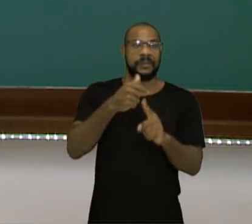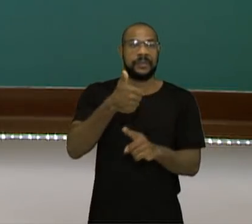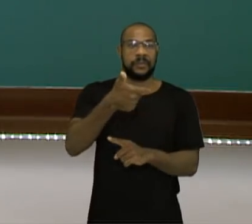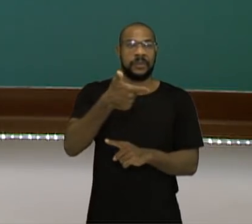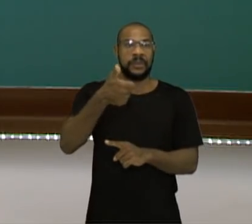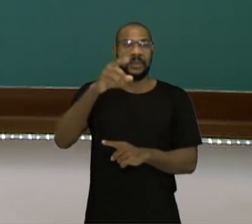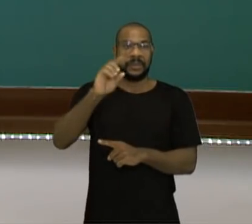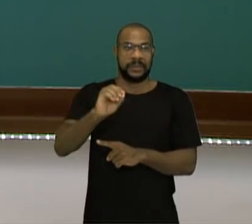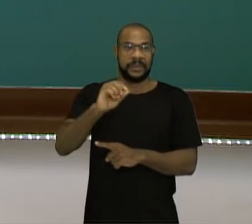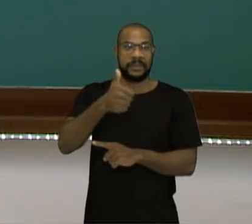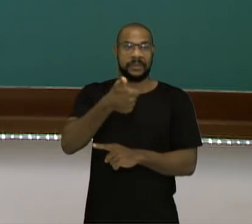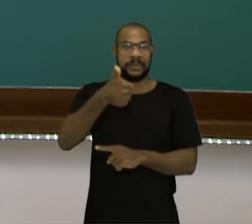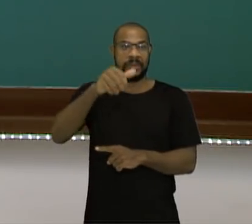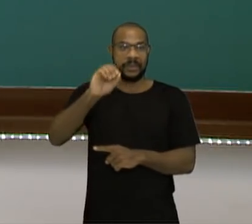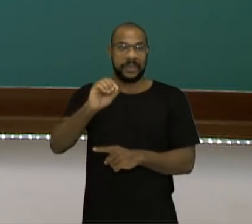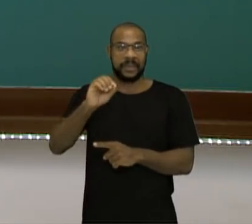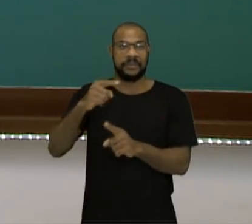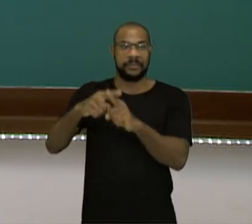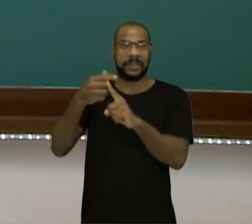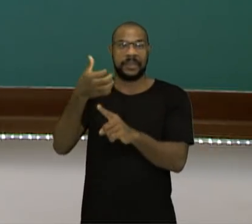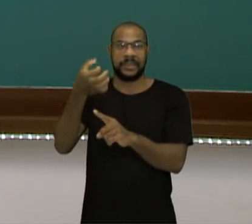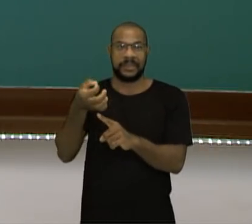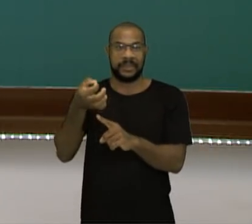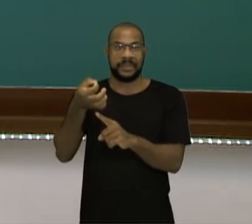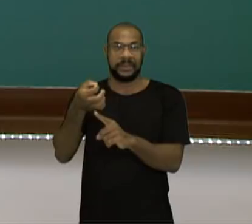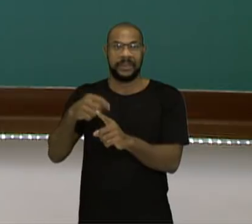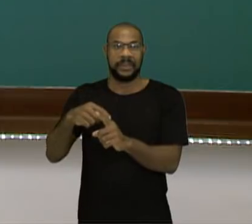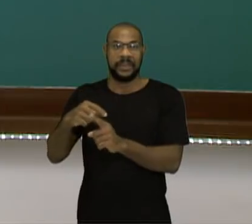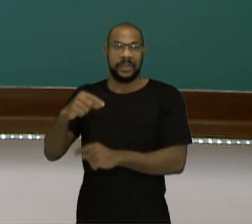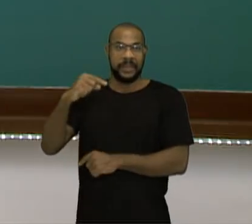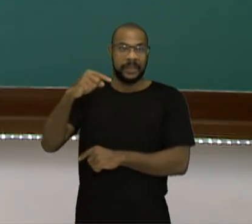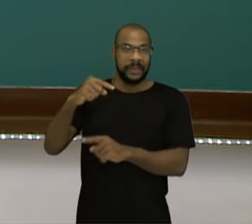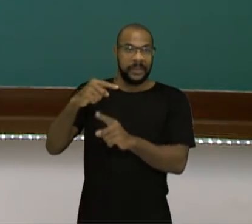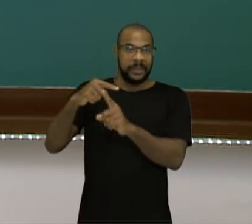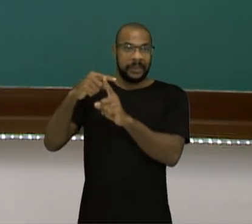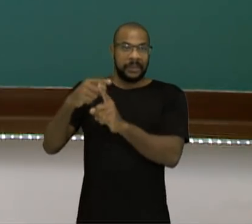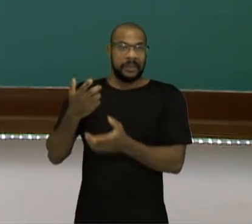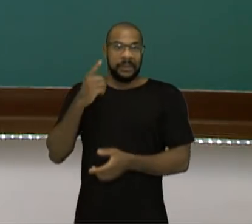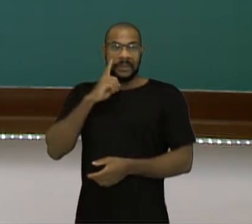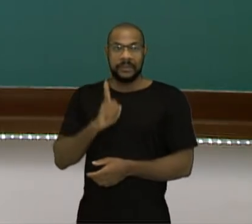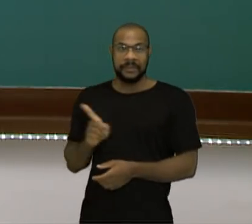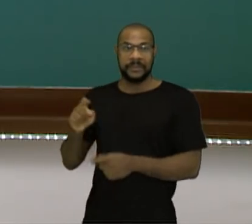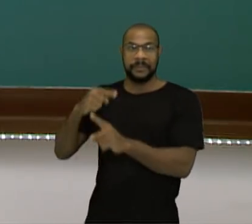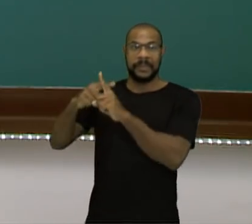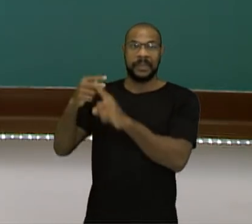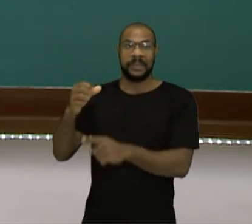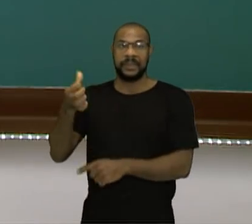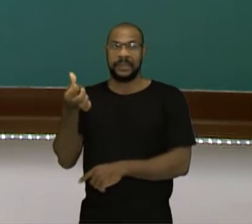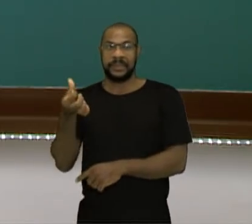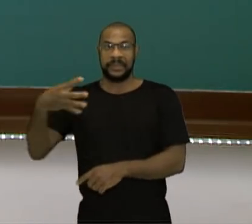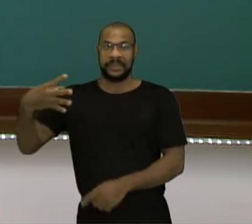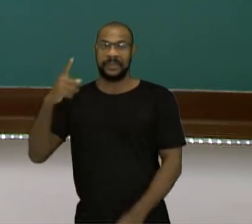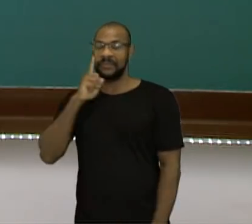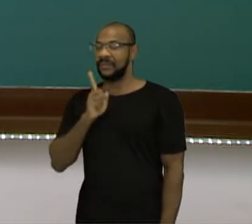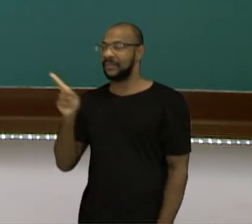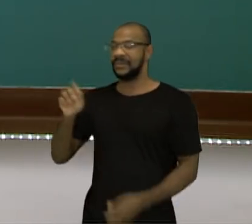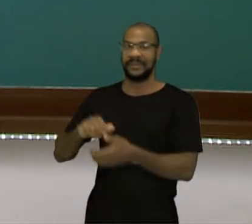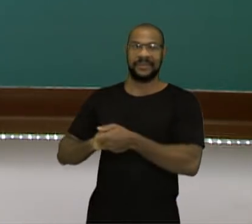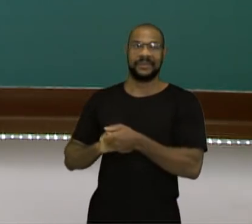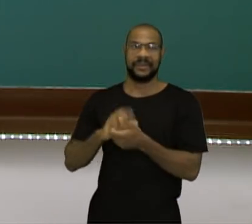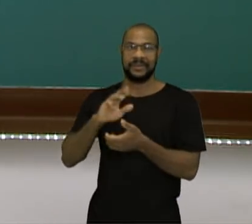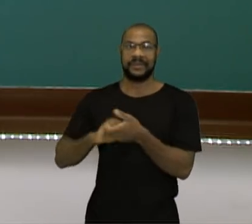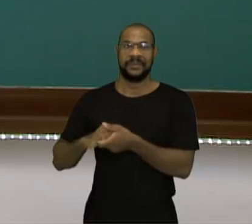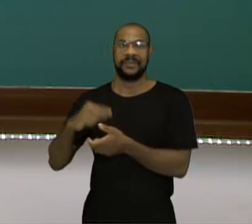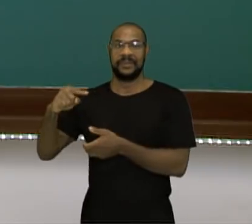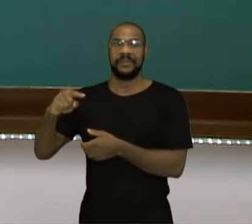e o 63. Então, a gente vai somar esses três números com o sinal de mais na frente, porque eu somei os números positivos. 126